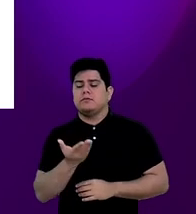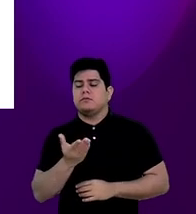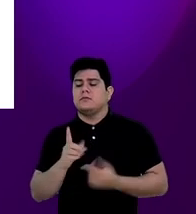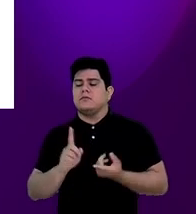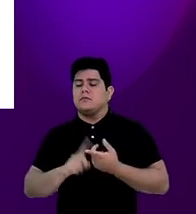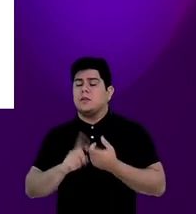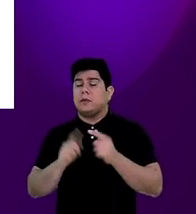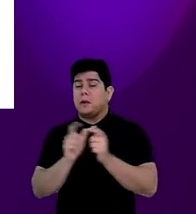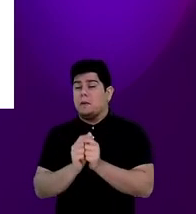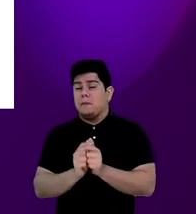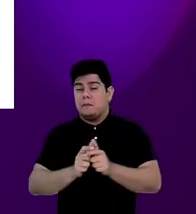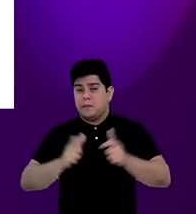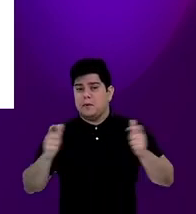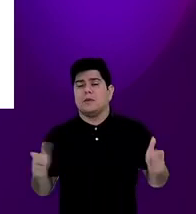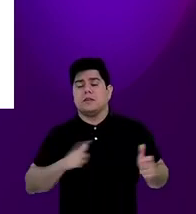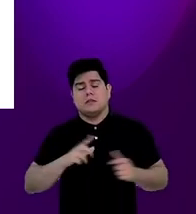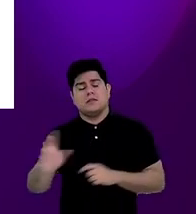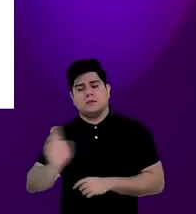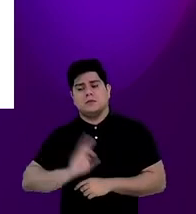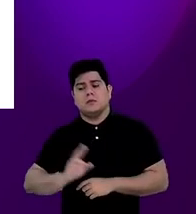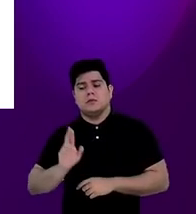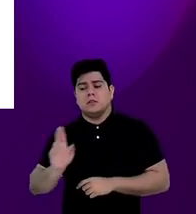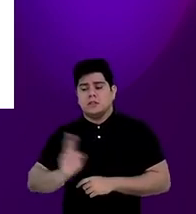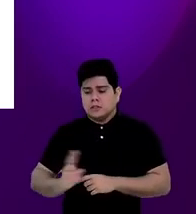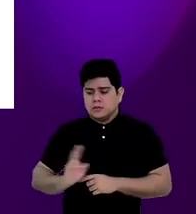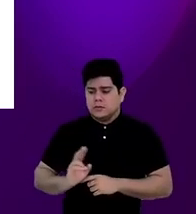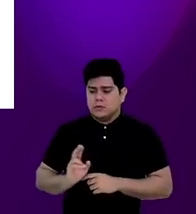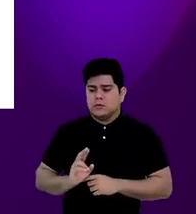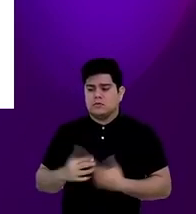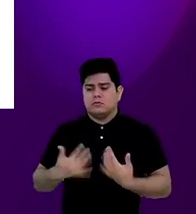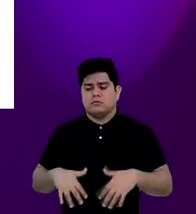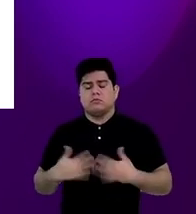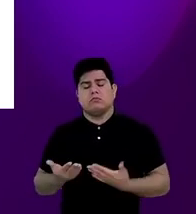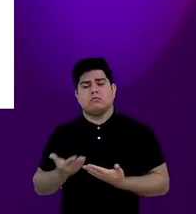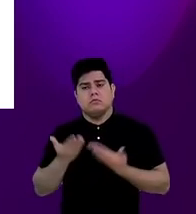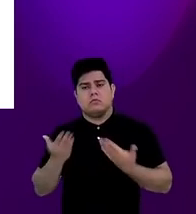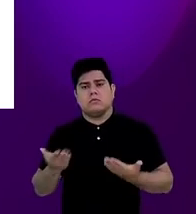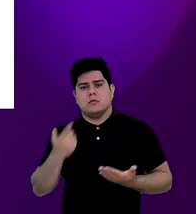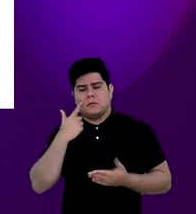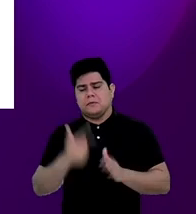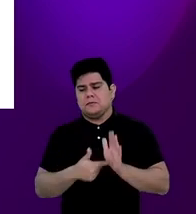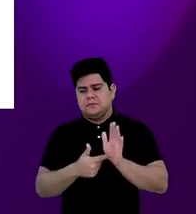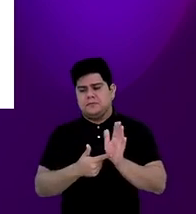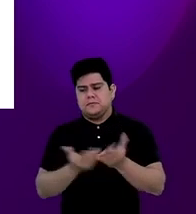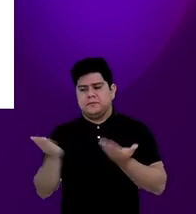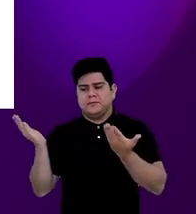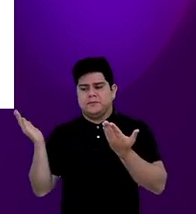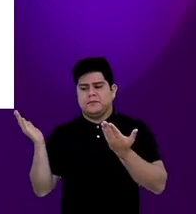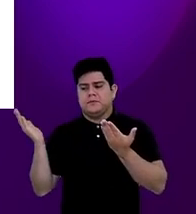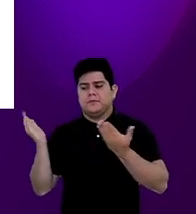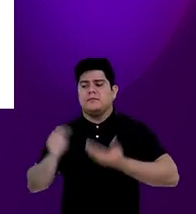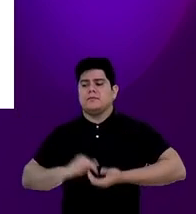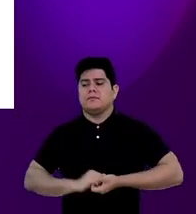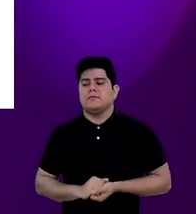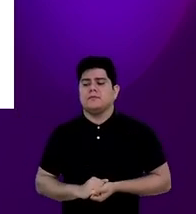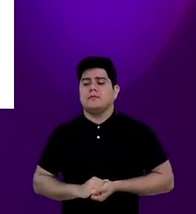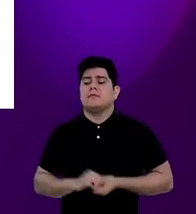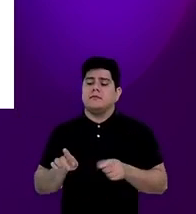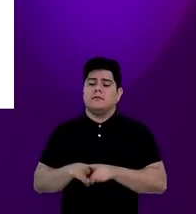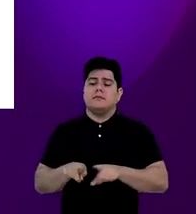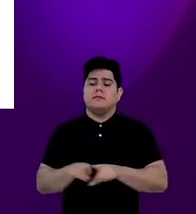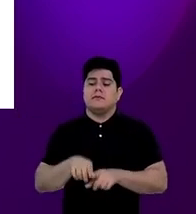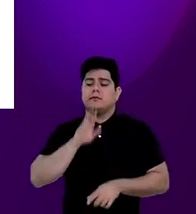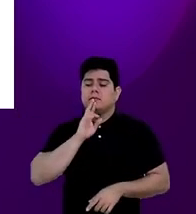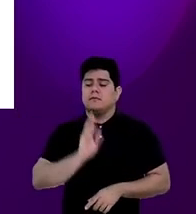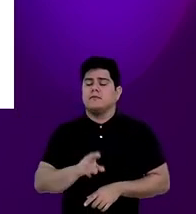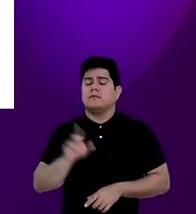grande maioria teve resposta, inclusive respostas dramáticas, como a gente está mostrando, e inclusive respostas